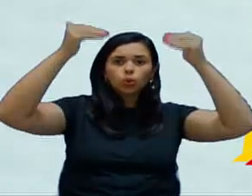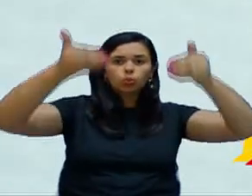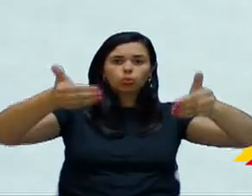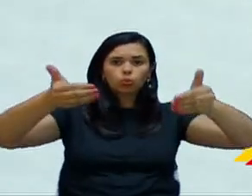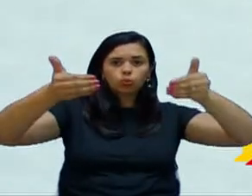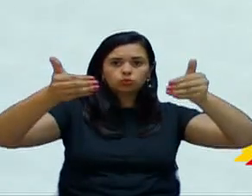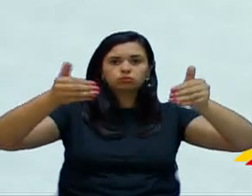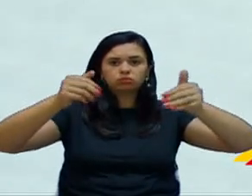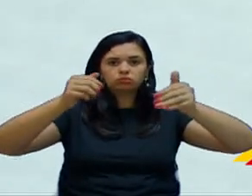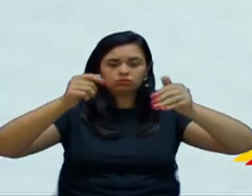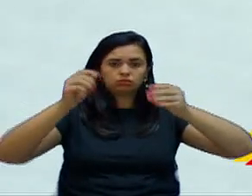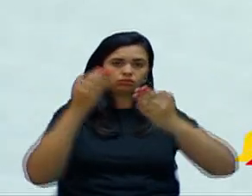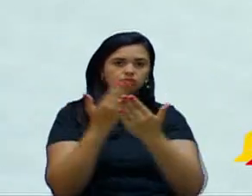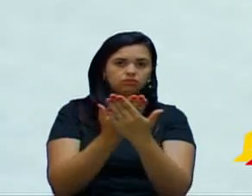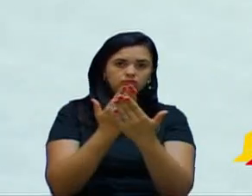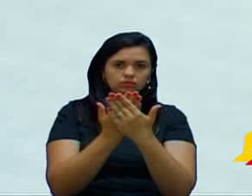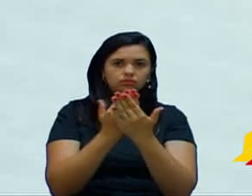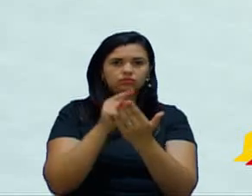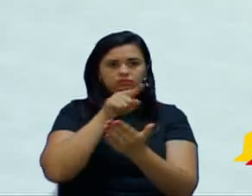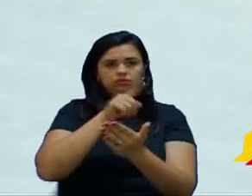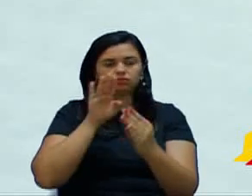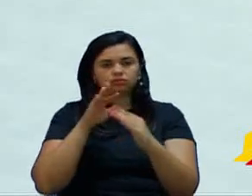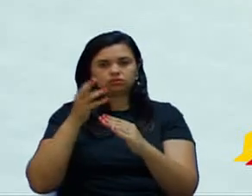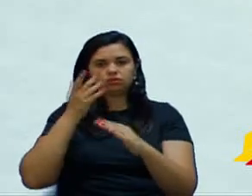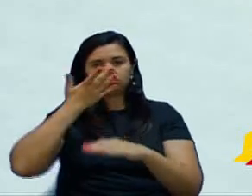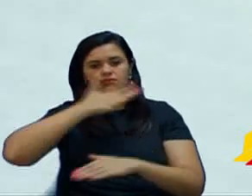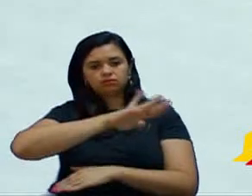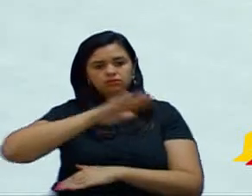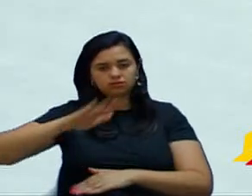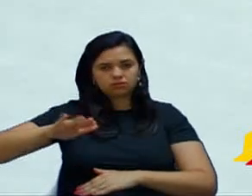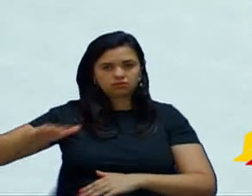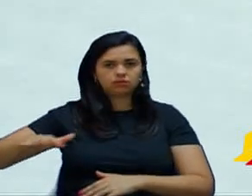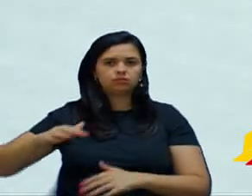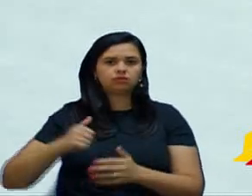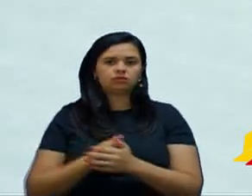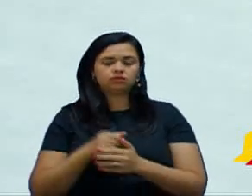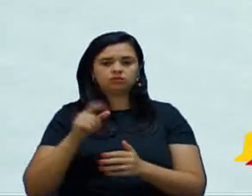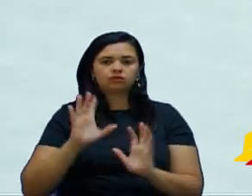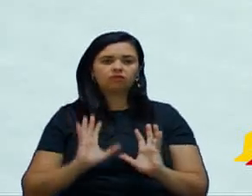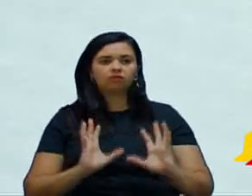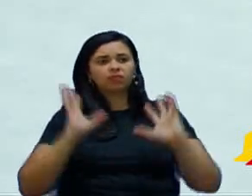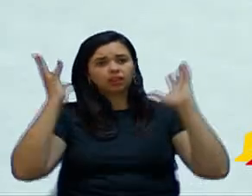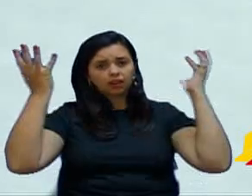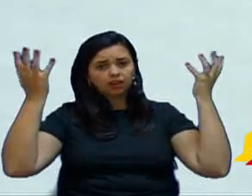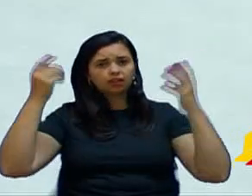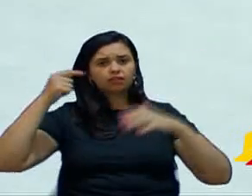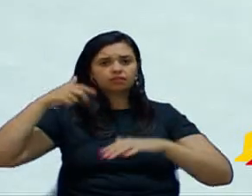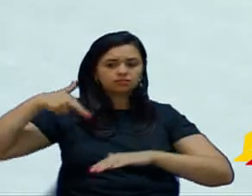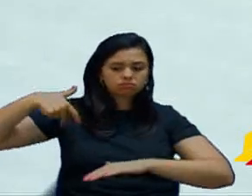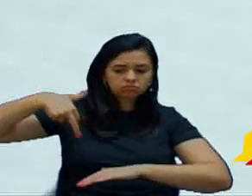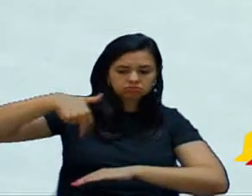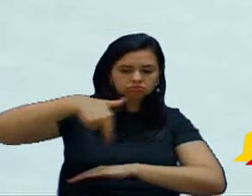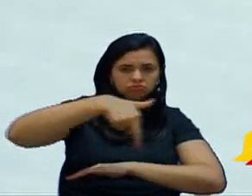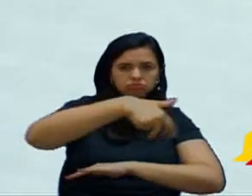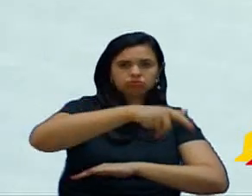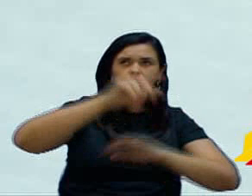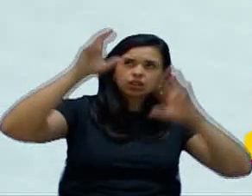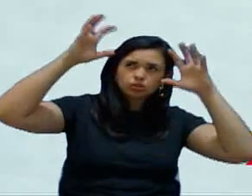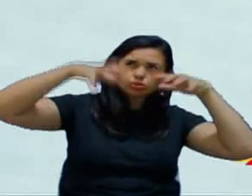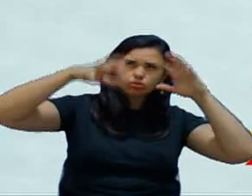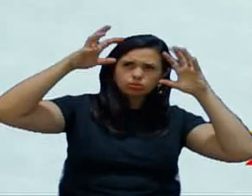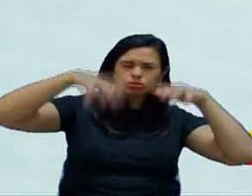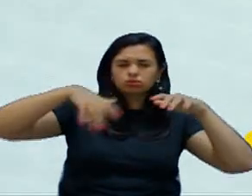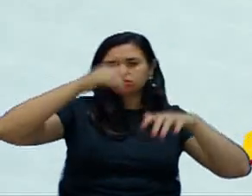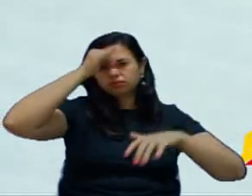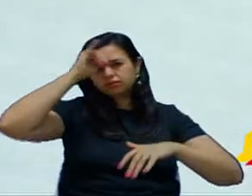bom, onde dá acesso às crianças nas épocas comemorativas para que eles não tomem chuva